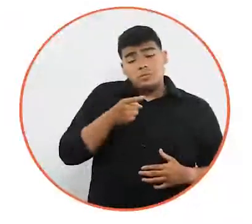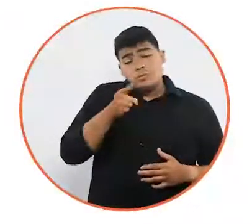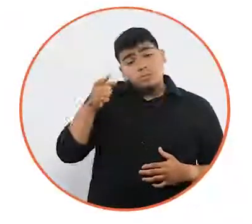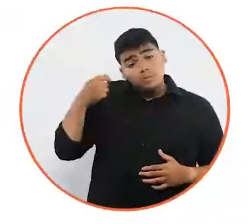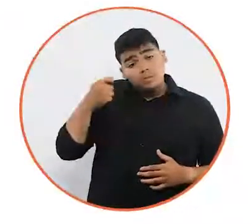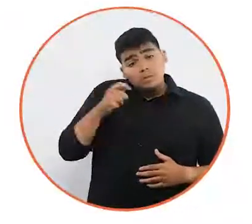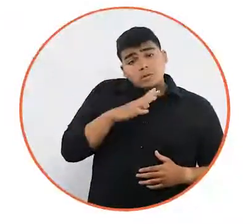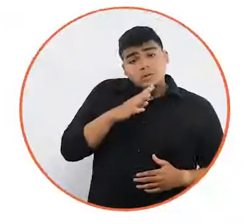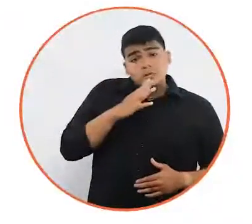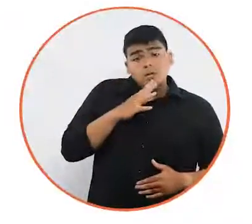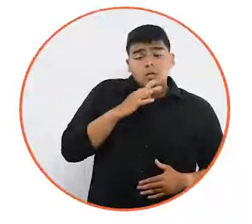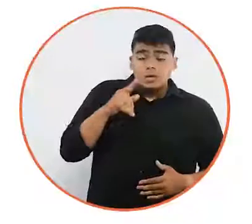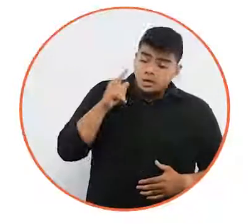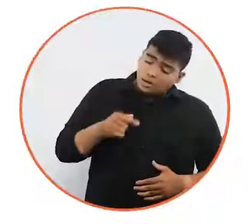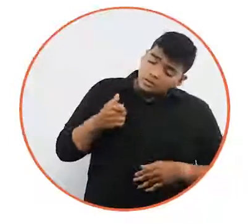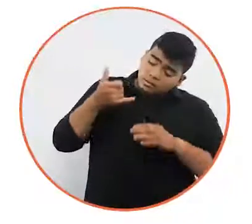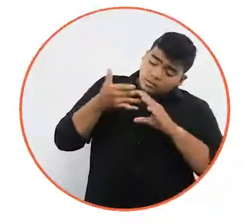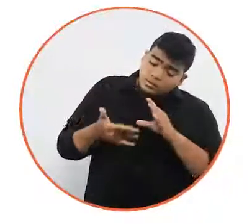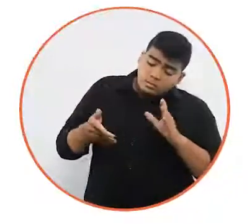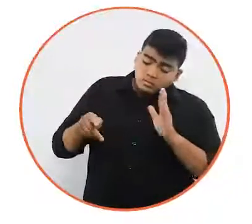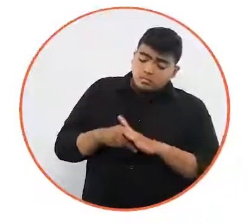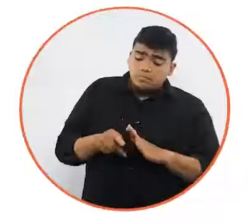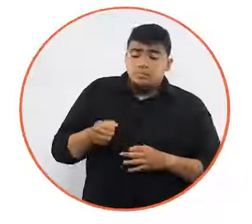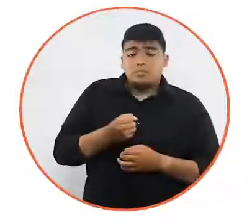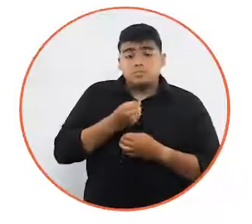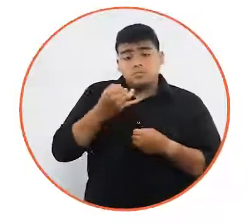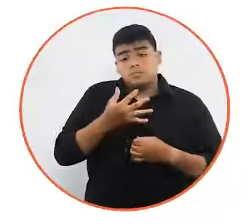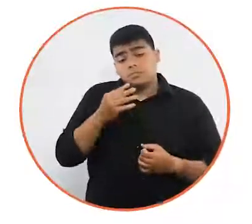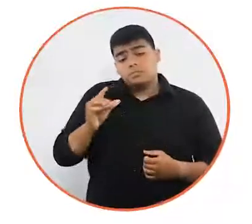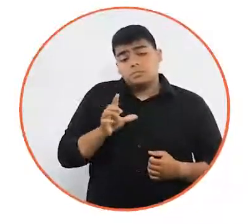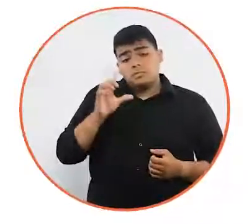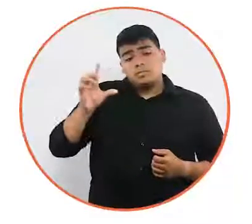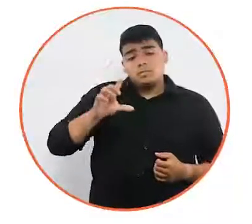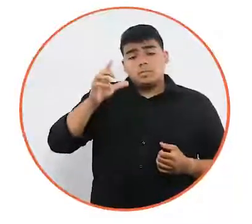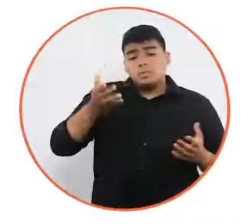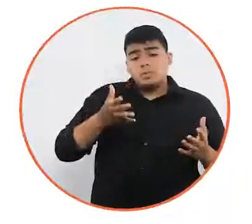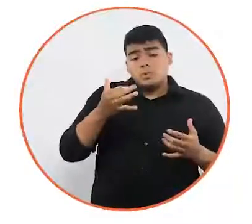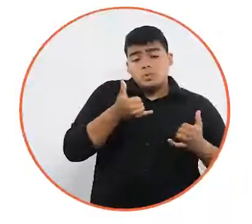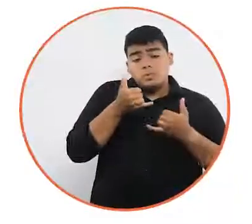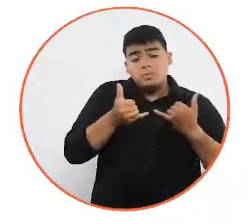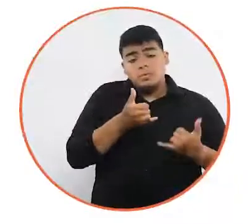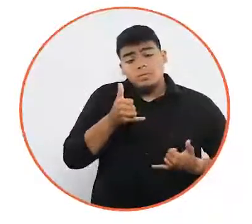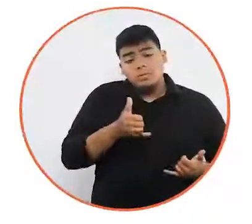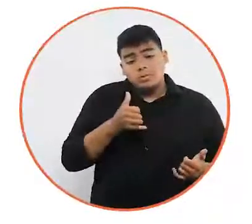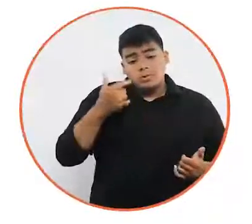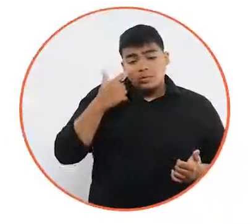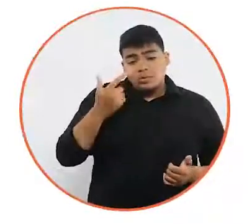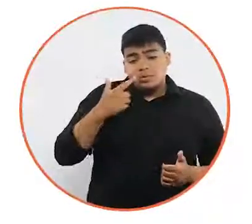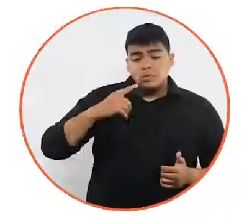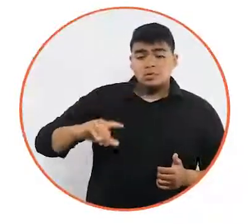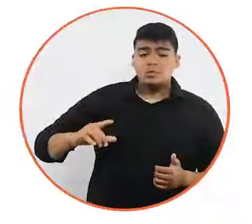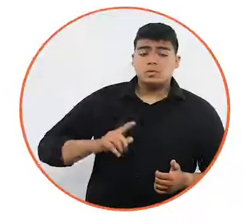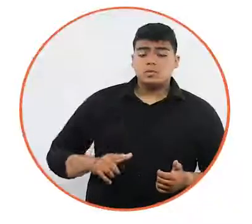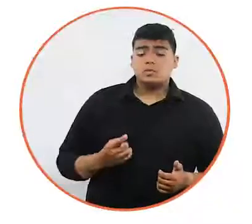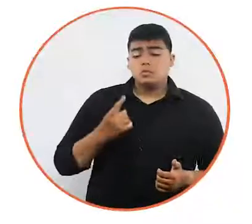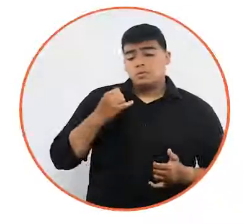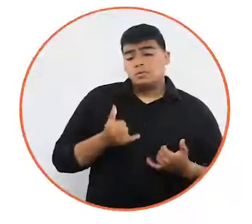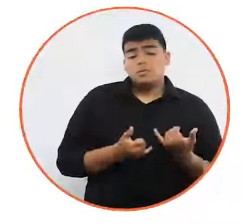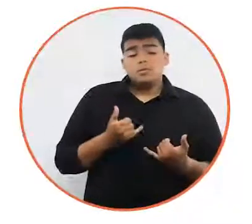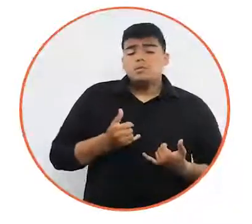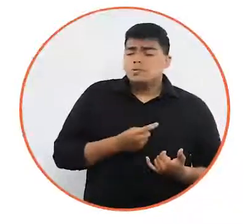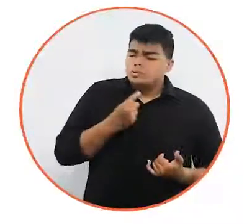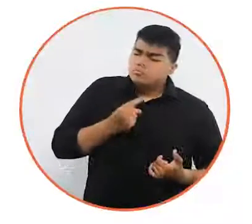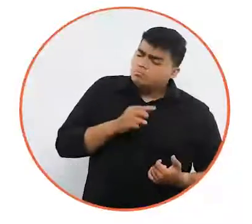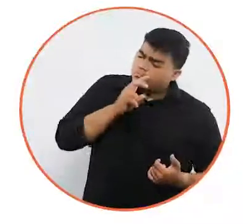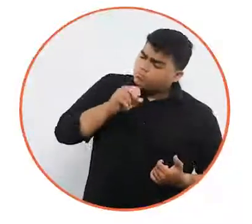precisam conhecer. É o que caracteriza o texto poético, o texto literário. E aí, ó, uma brincadeirinha aí com uma tirinha,